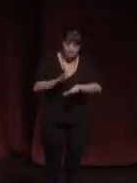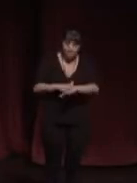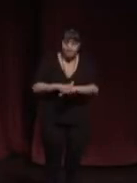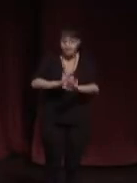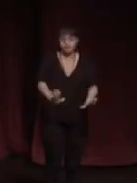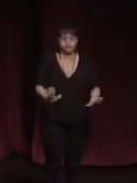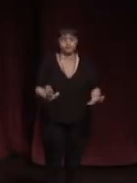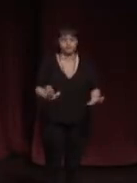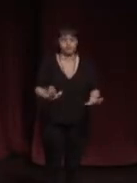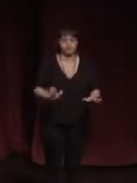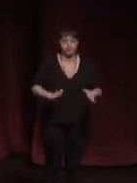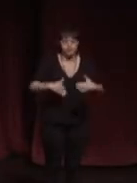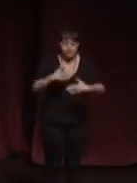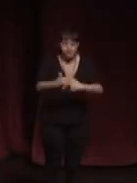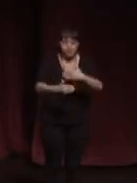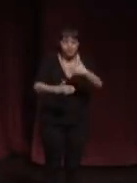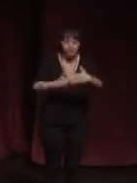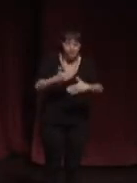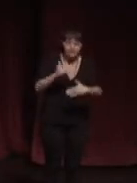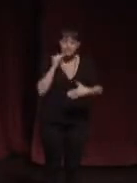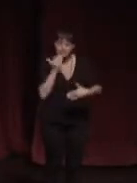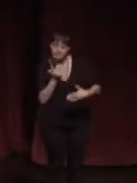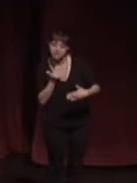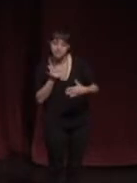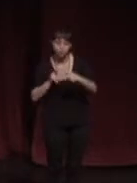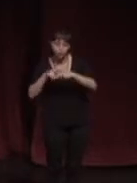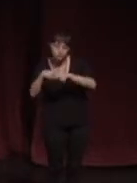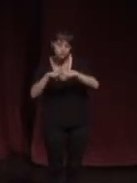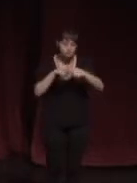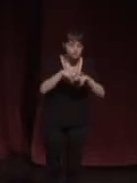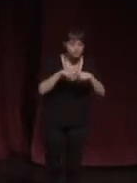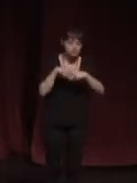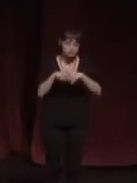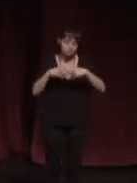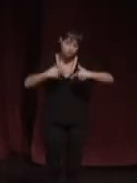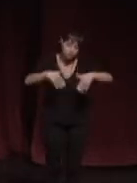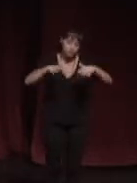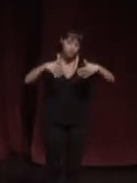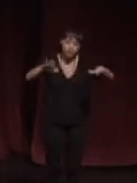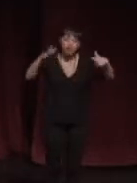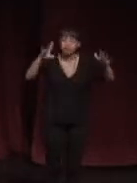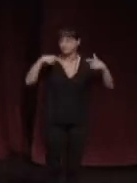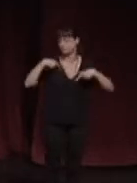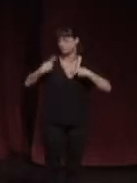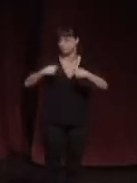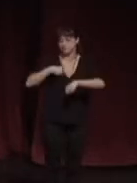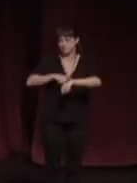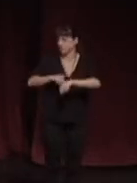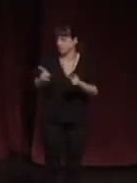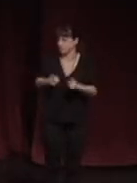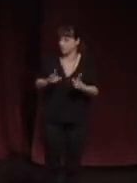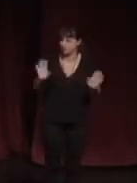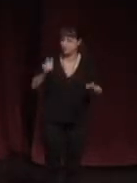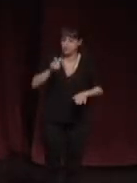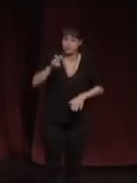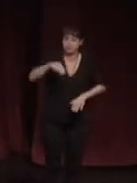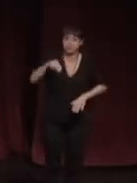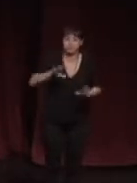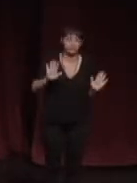E a gente vai revendo. Temos muitas discussões. Vamos lá, para frente. Olha o meu tempo aí, hein? 5